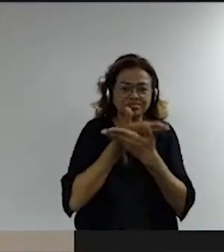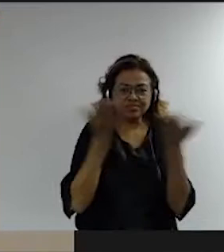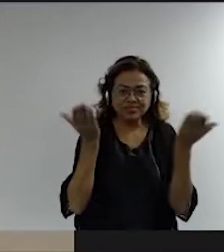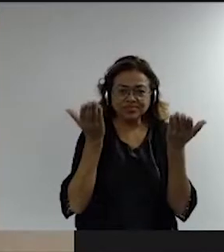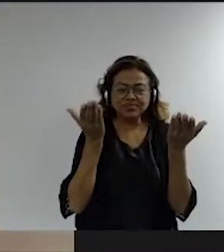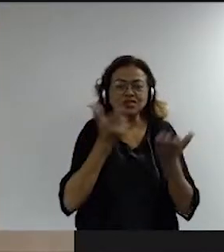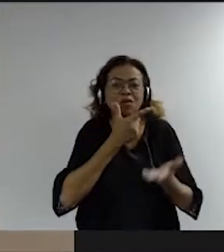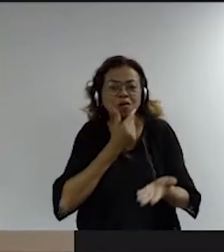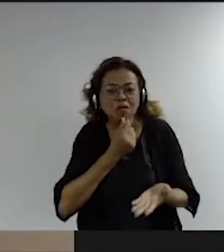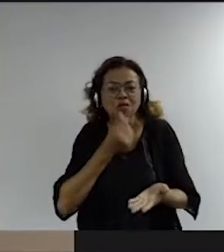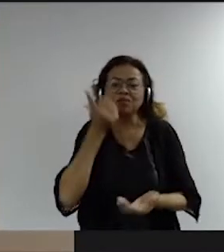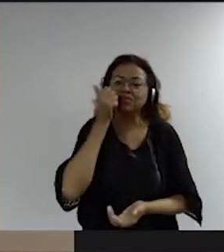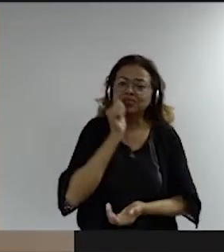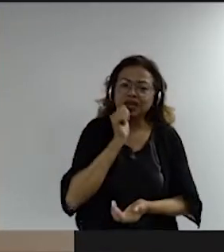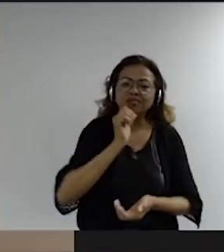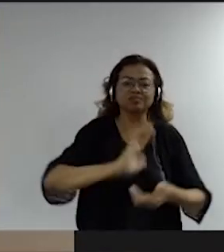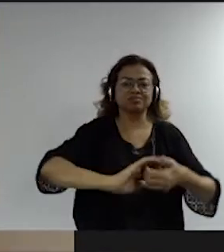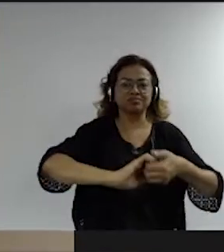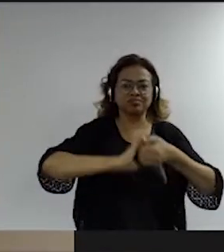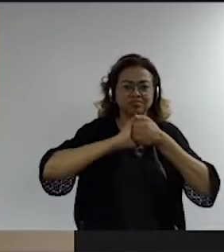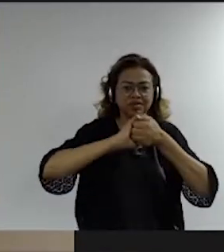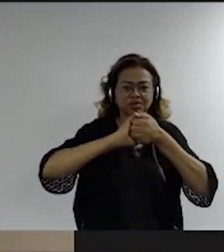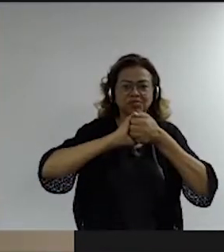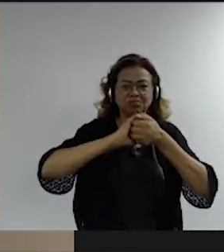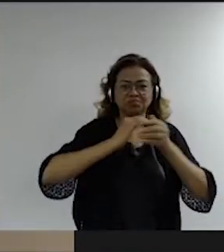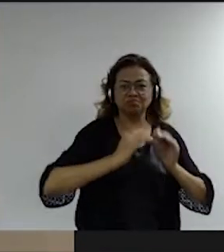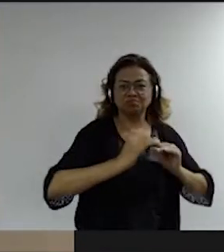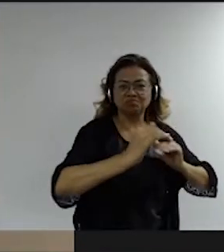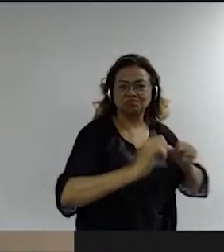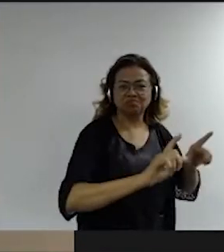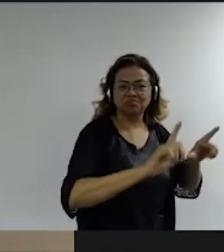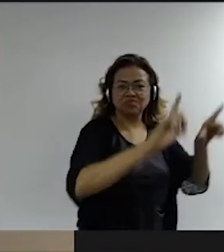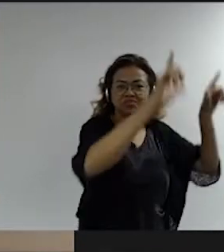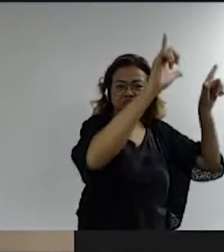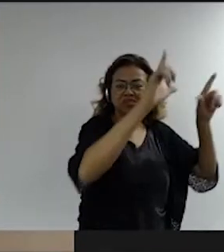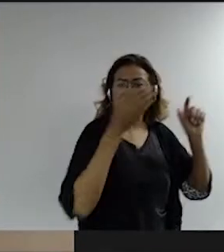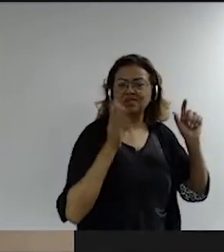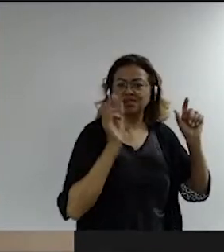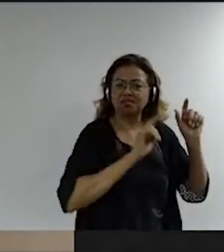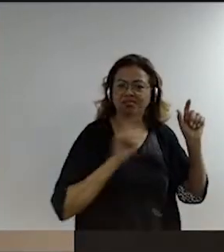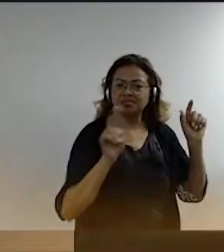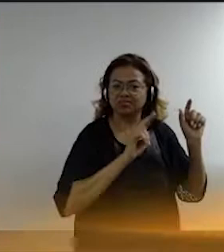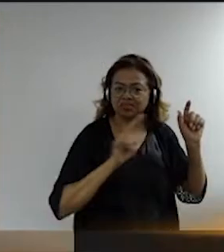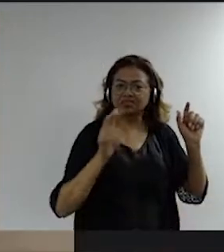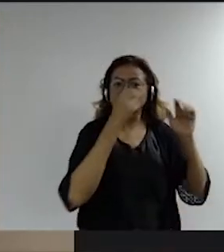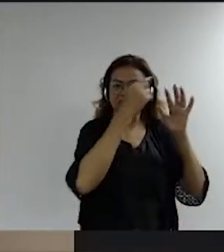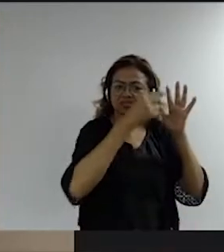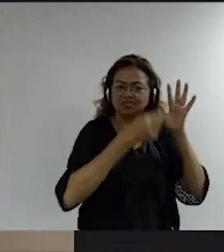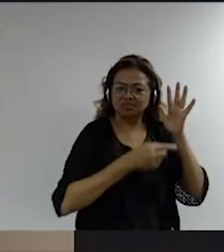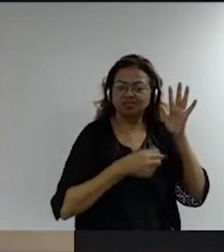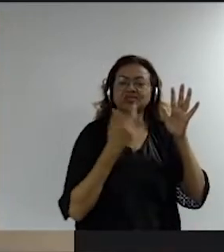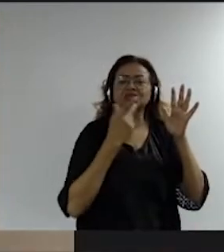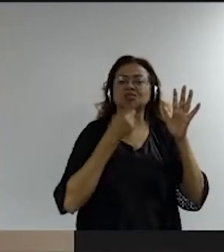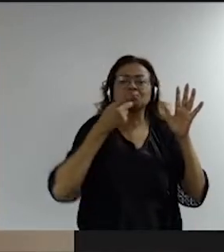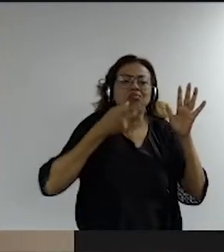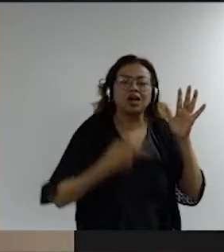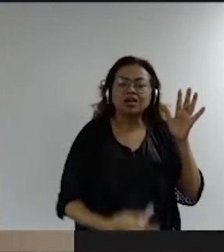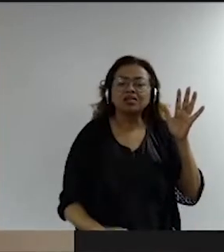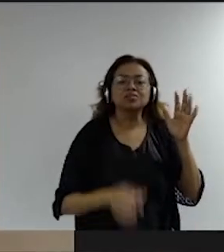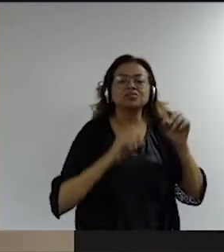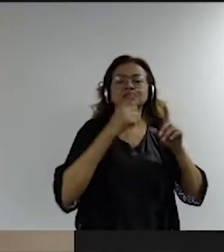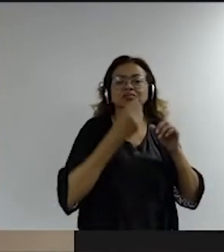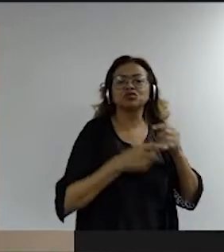a todas. Quero cumprimentar essa mesa que aqui já foi nominada, não quero me estender muito,